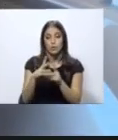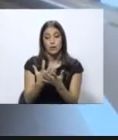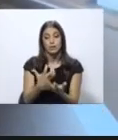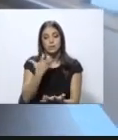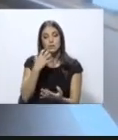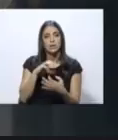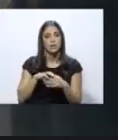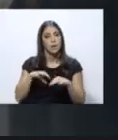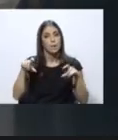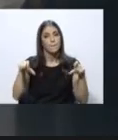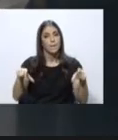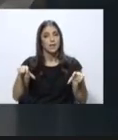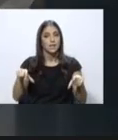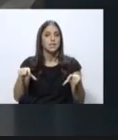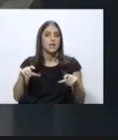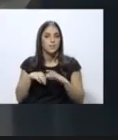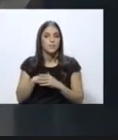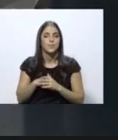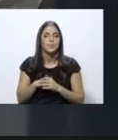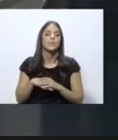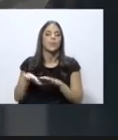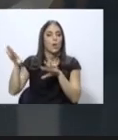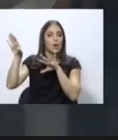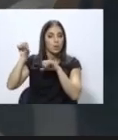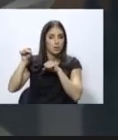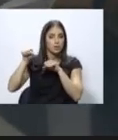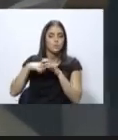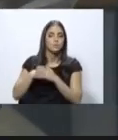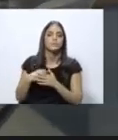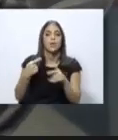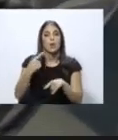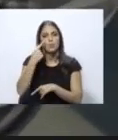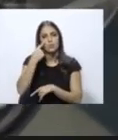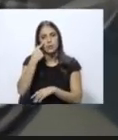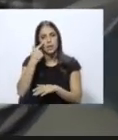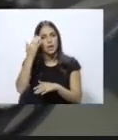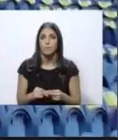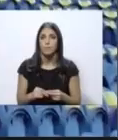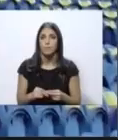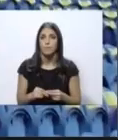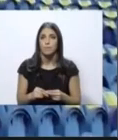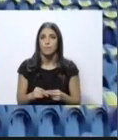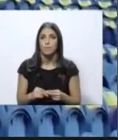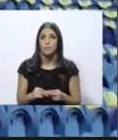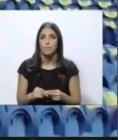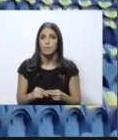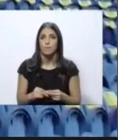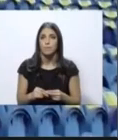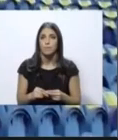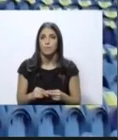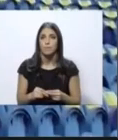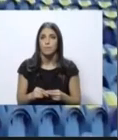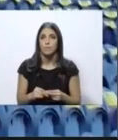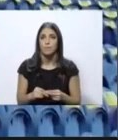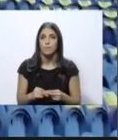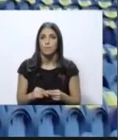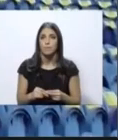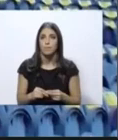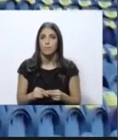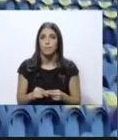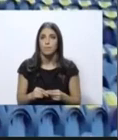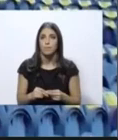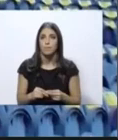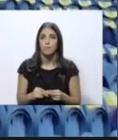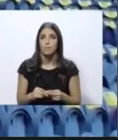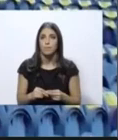dos campeões nacionais. É-lhe reconhecida a capacidade de trabalho, a experiência de primeira liga, a inteligência